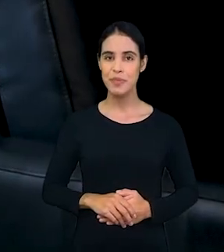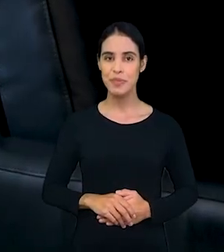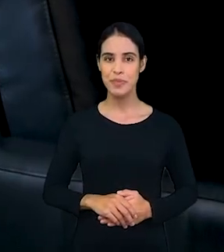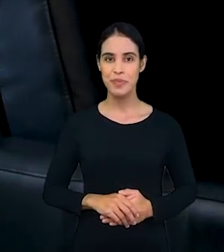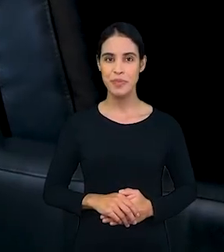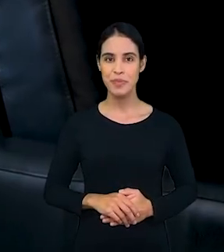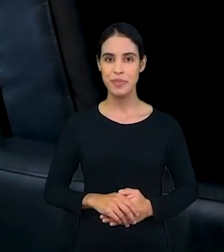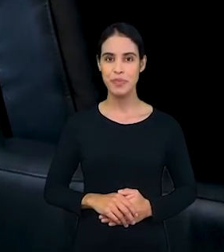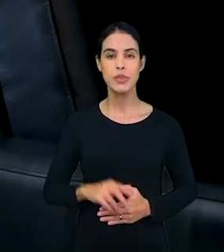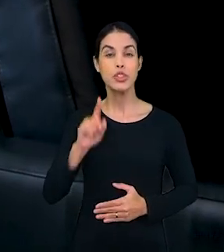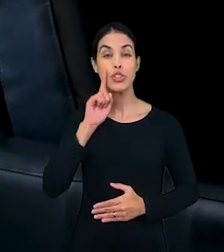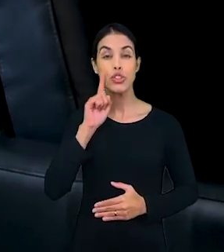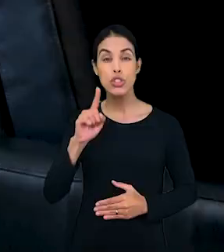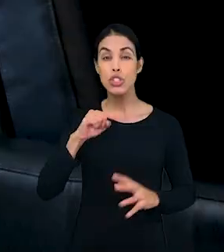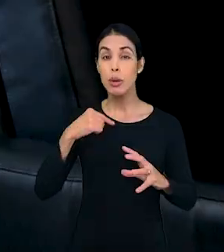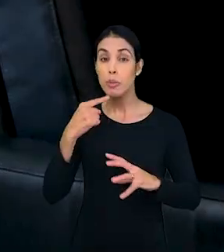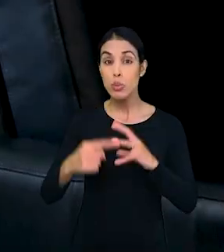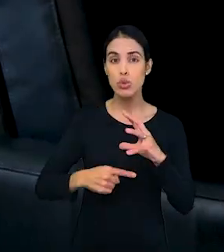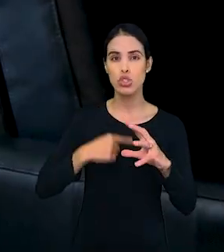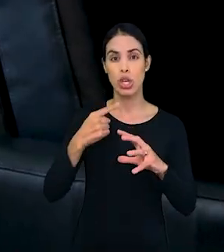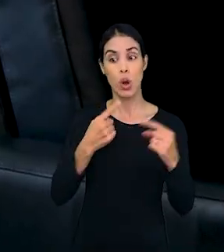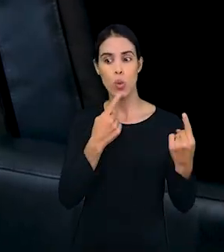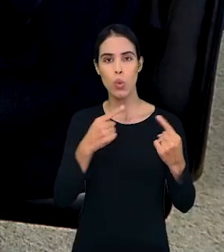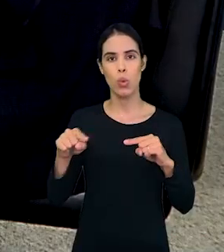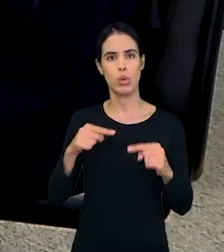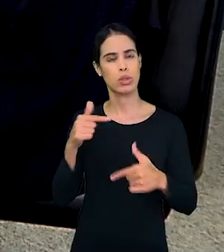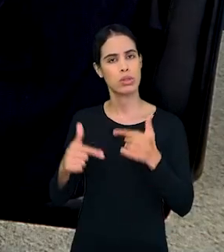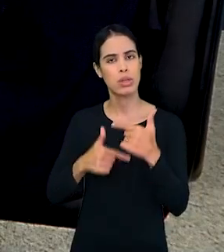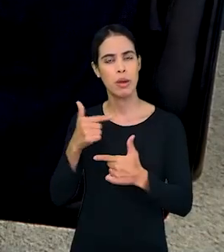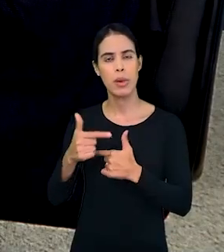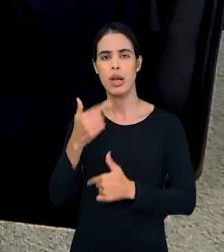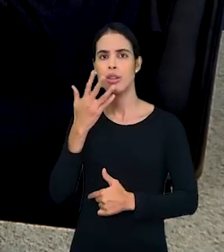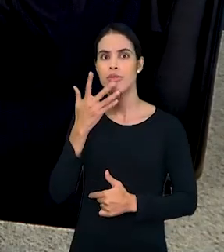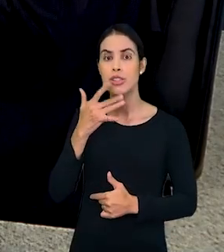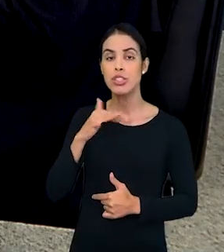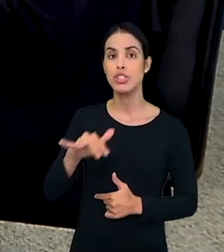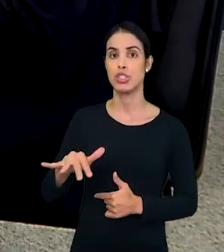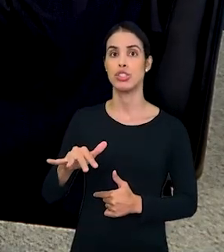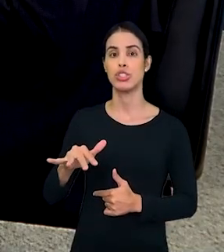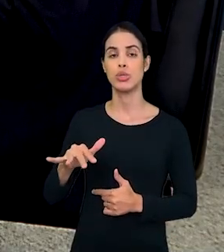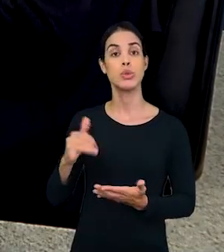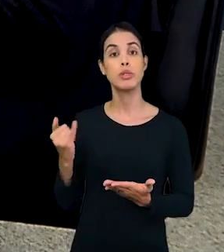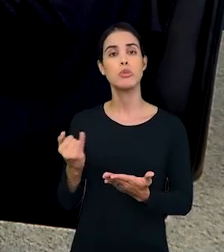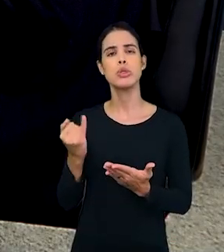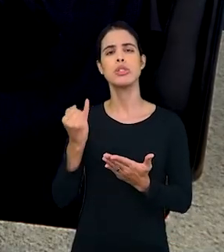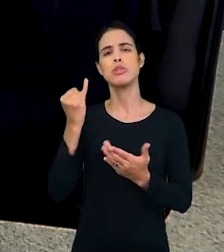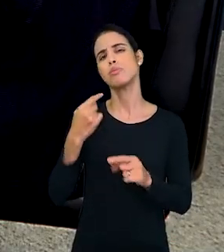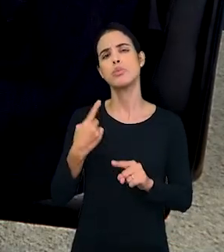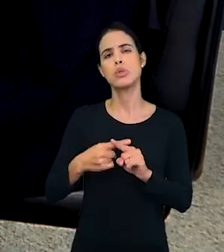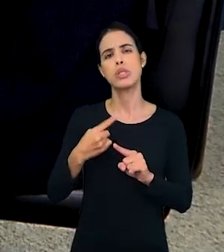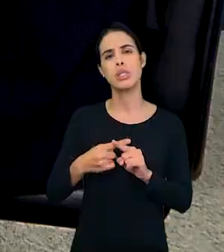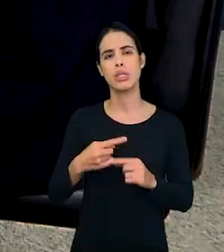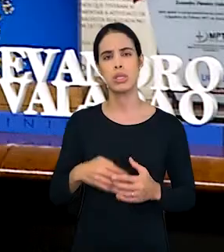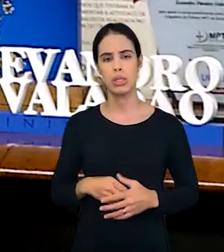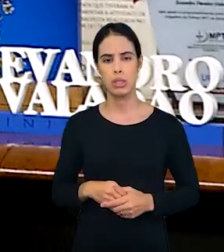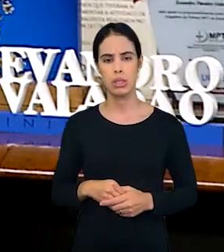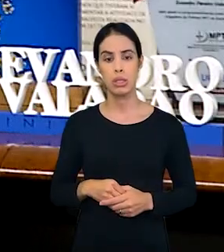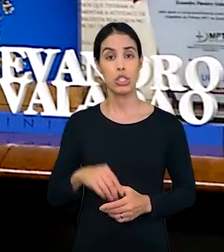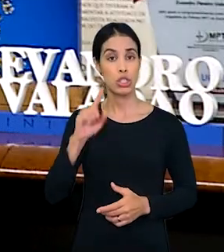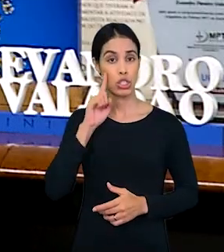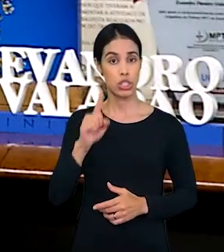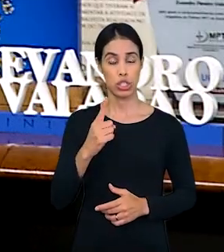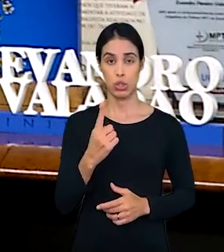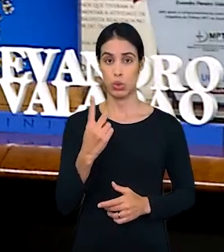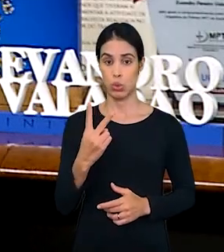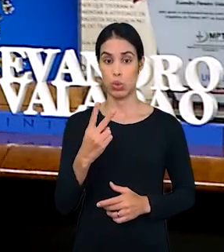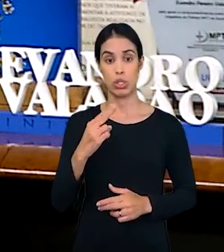é a importância do Dia Mundial de Combate ao Trabalho Infantil para a conscientização da sociedade sobre esse problema? O dia